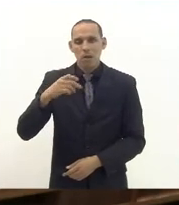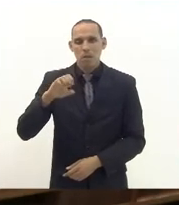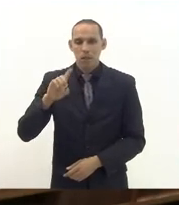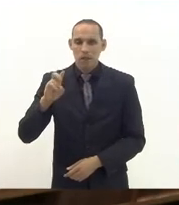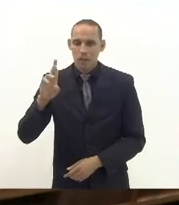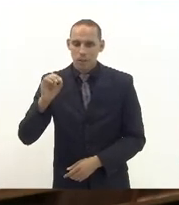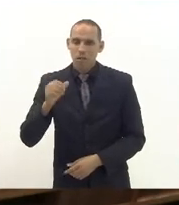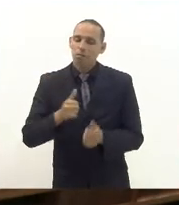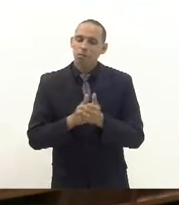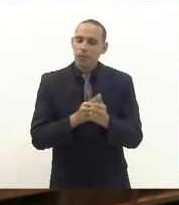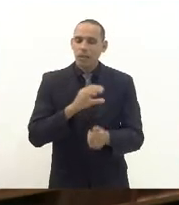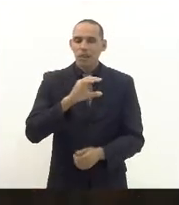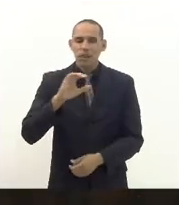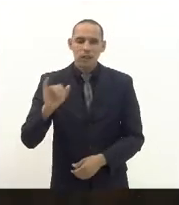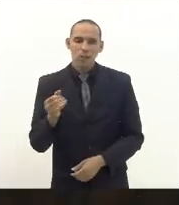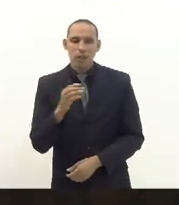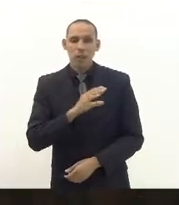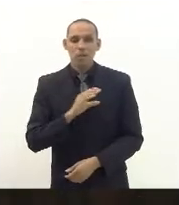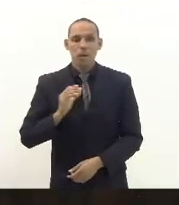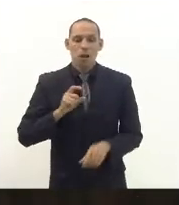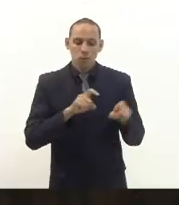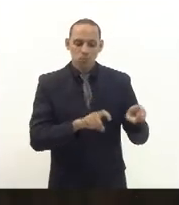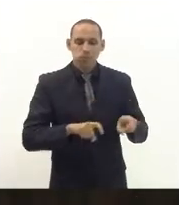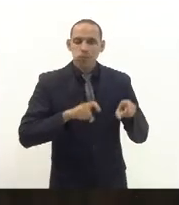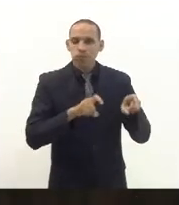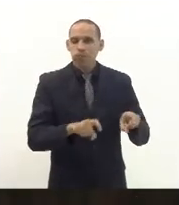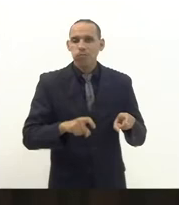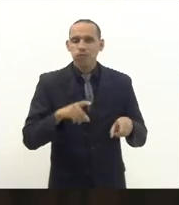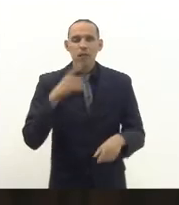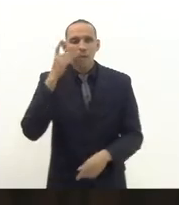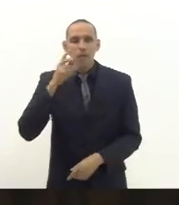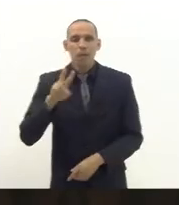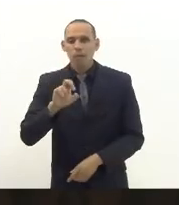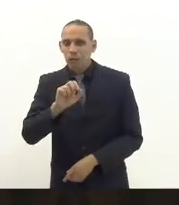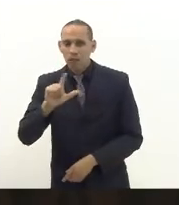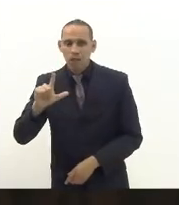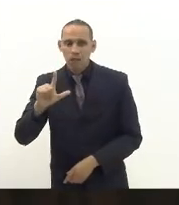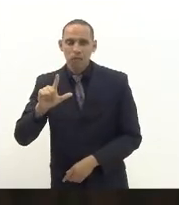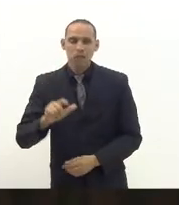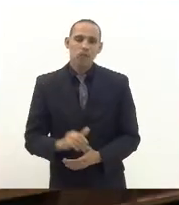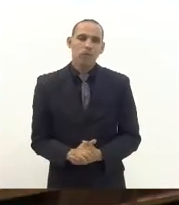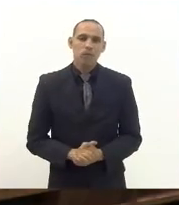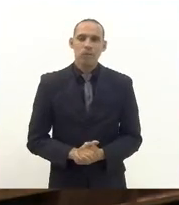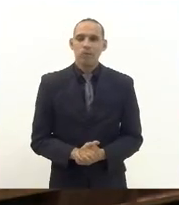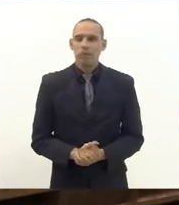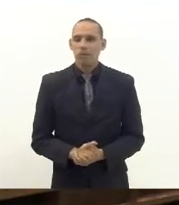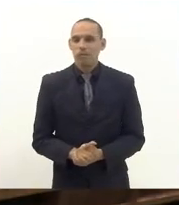e eu conheci CJ pela comissão de agricultura Deputado Val do Ceasa